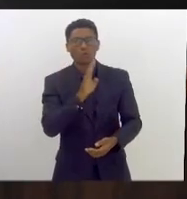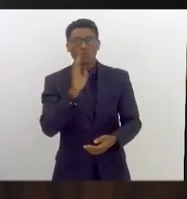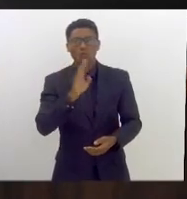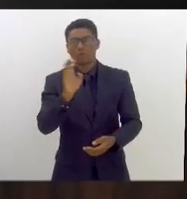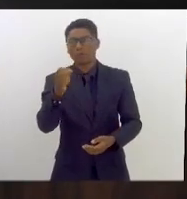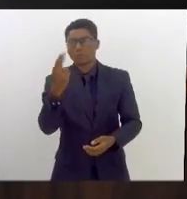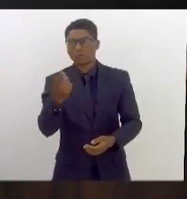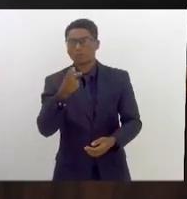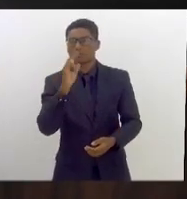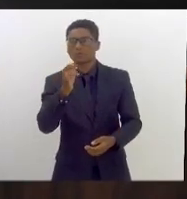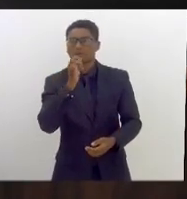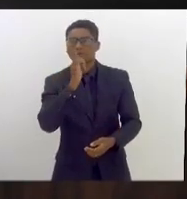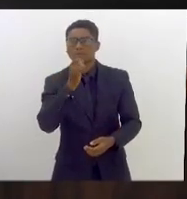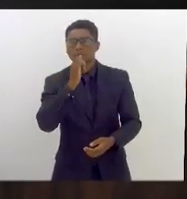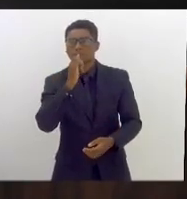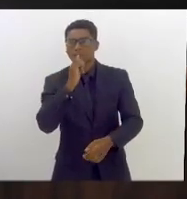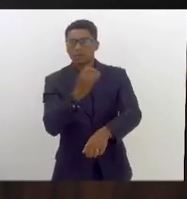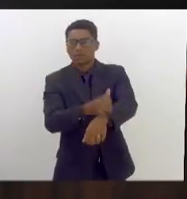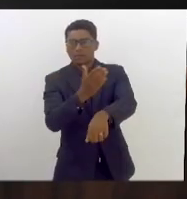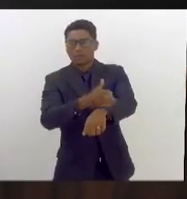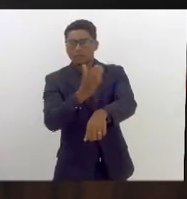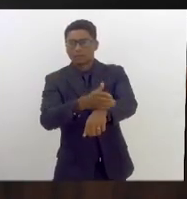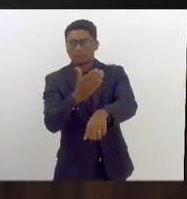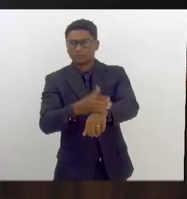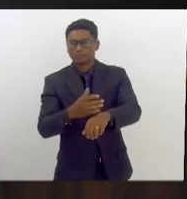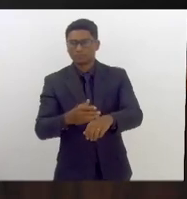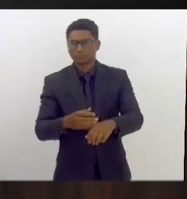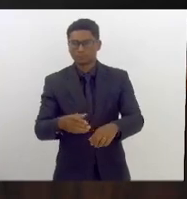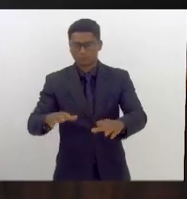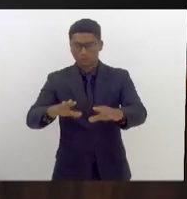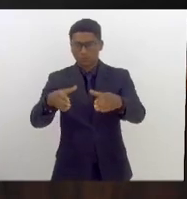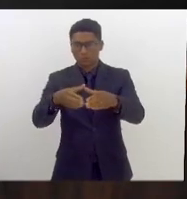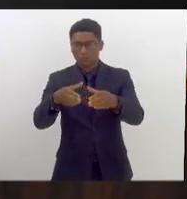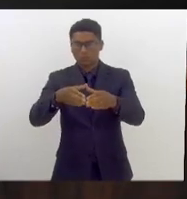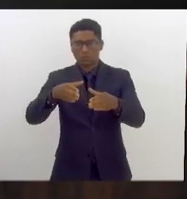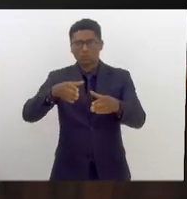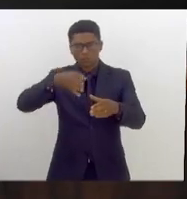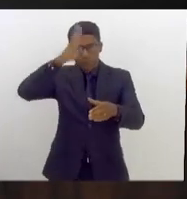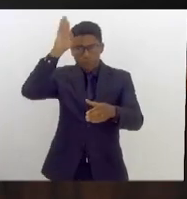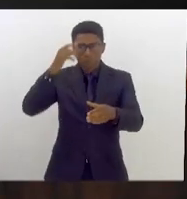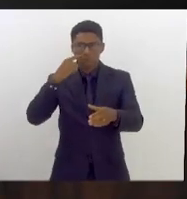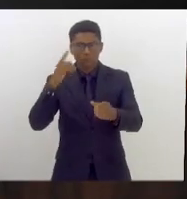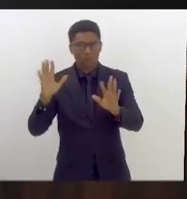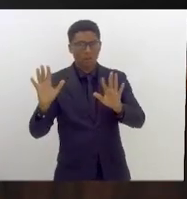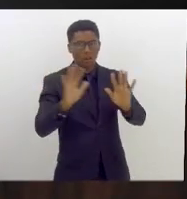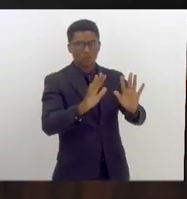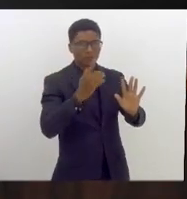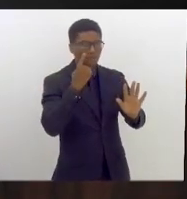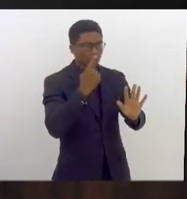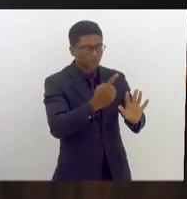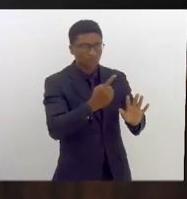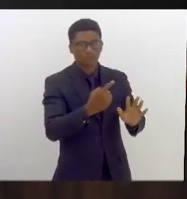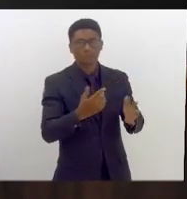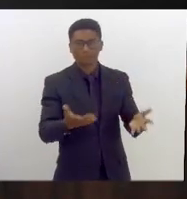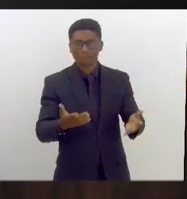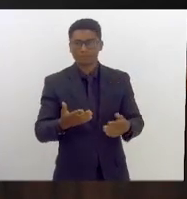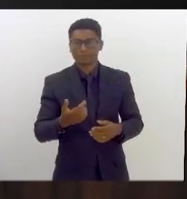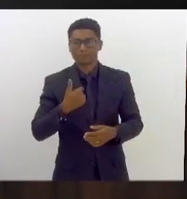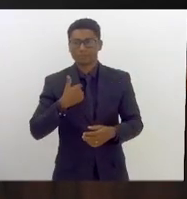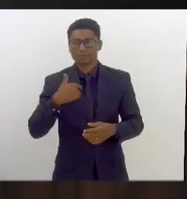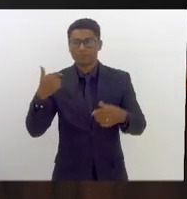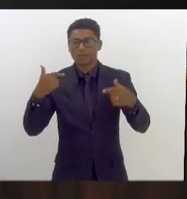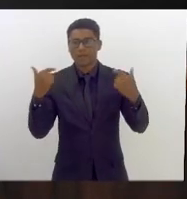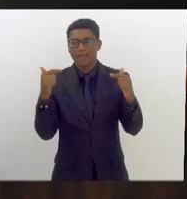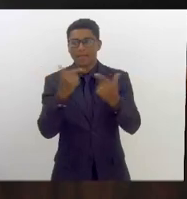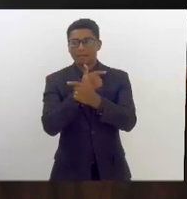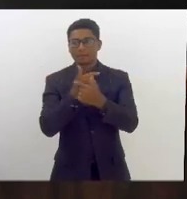chamada de treinamento, alguma coisa desse tipo. A brigada estava ali e imediatamente foi verificar, né? Eu estava rindo aqui com o